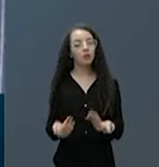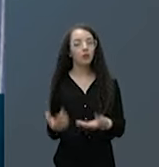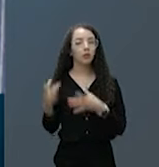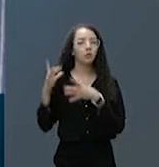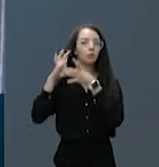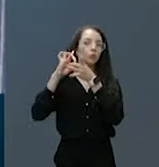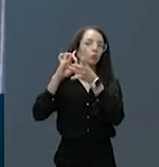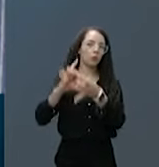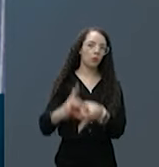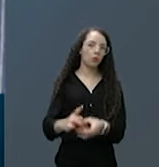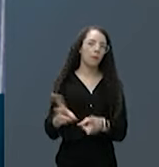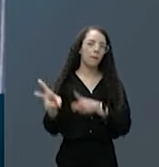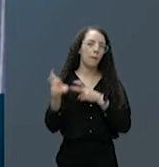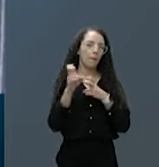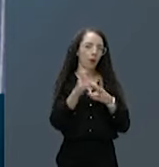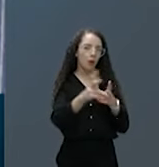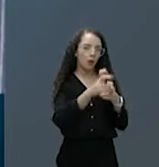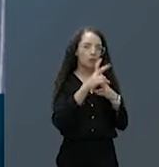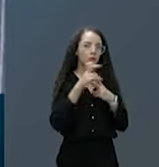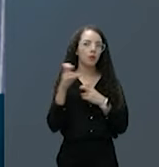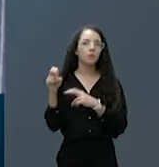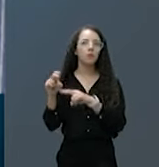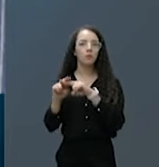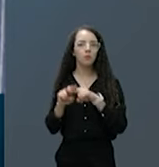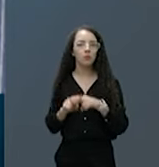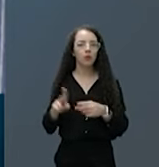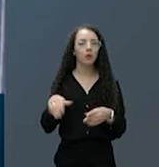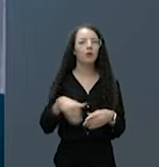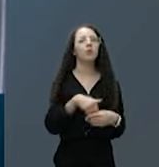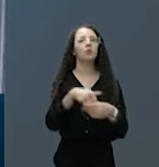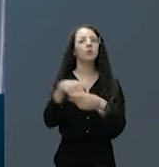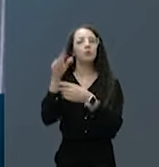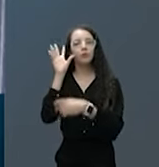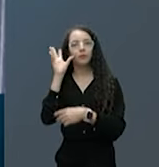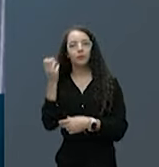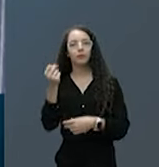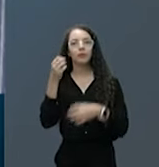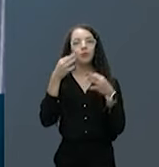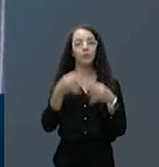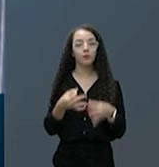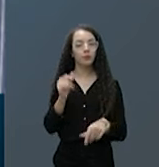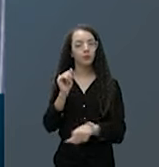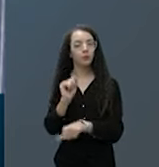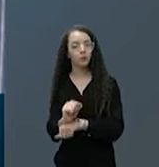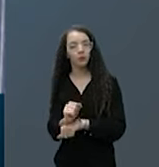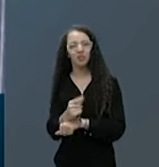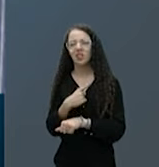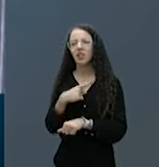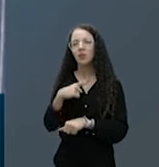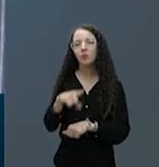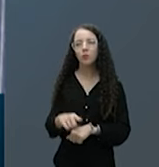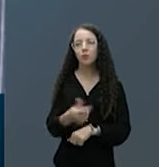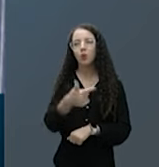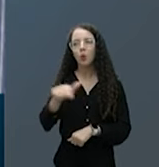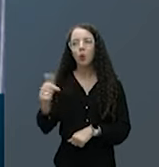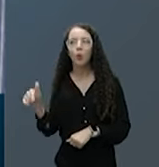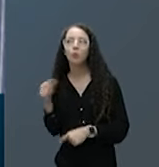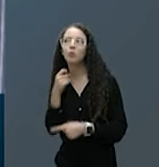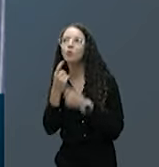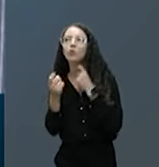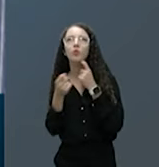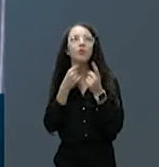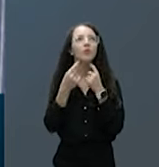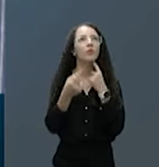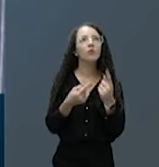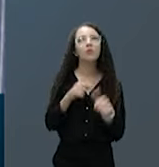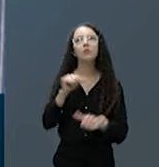da prolação do acordo embargado, não havia mais nenhuma dúvida nem